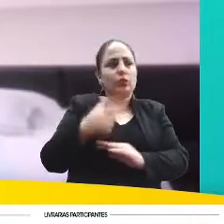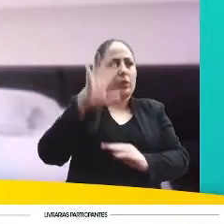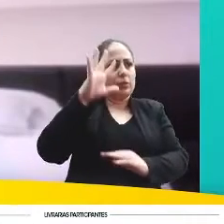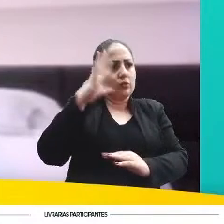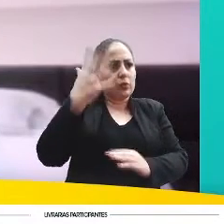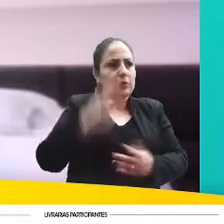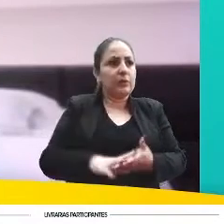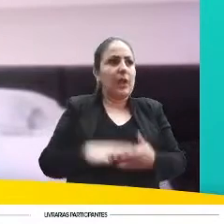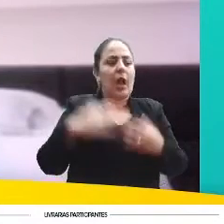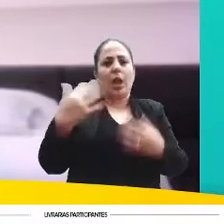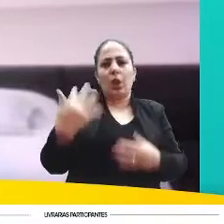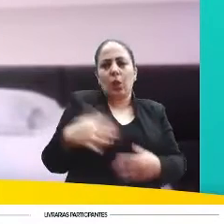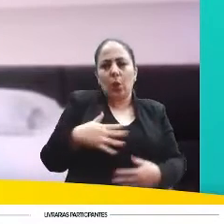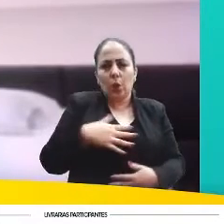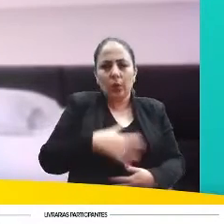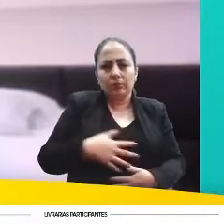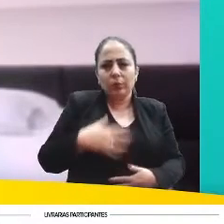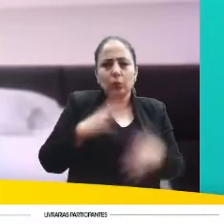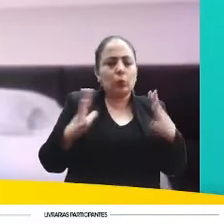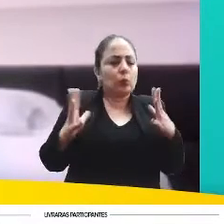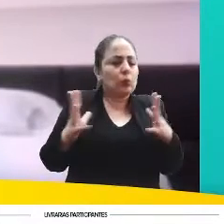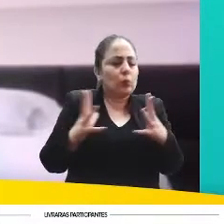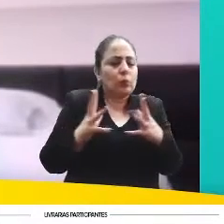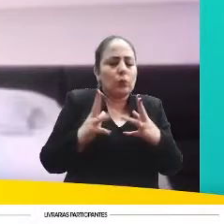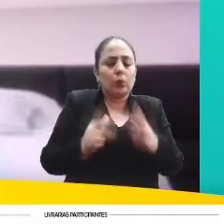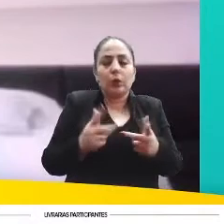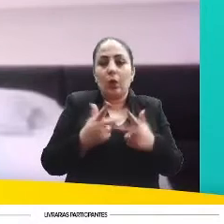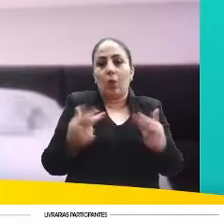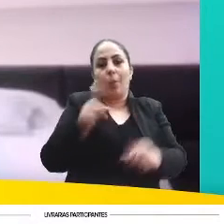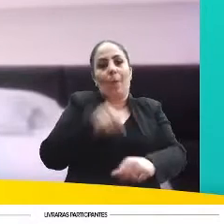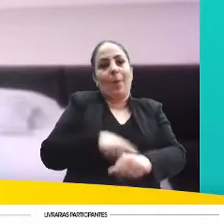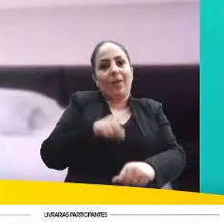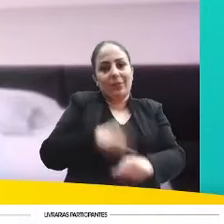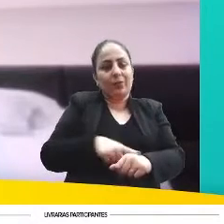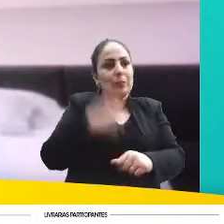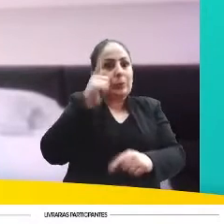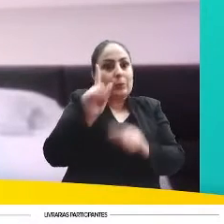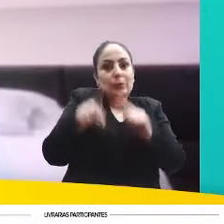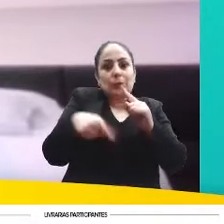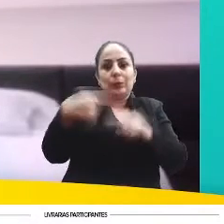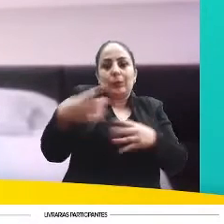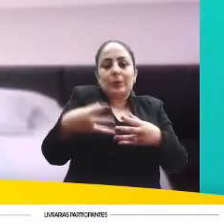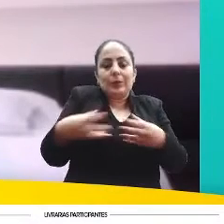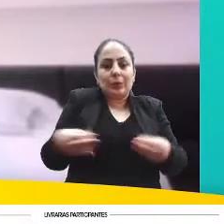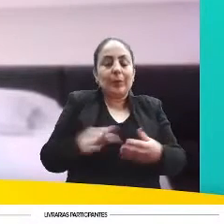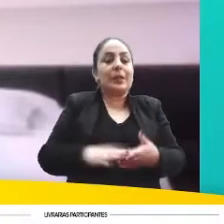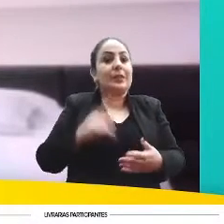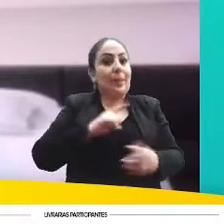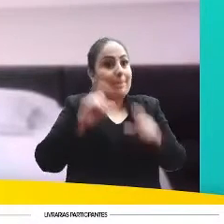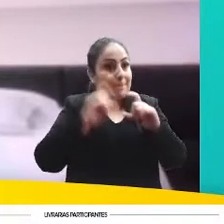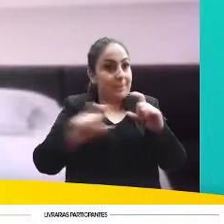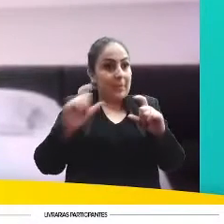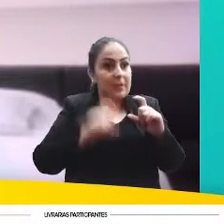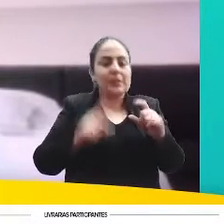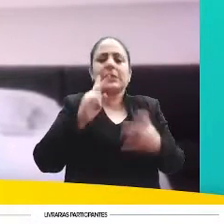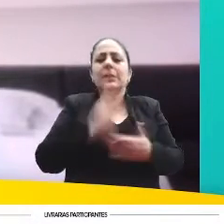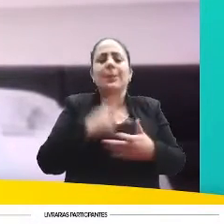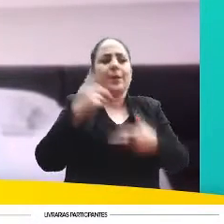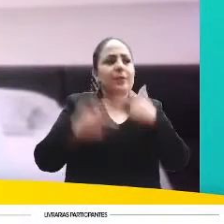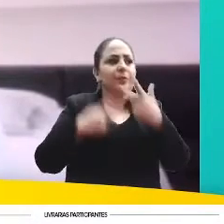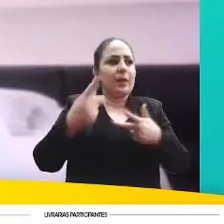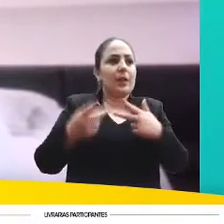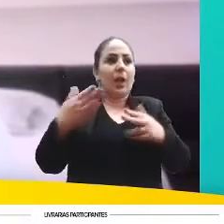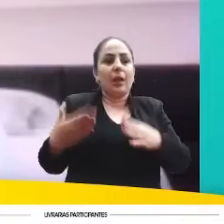solução, as dores gigantescas, tudo isso, em algum momento, superou. E aí ele tem uma frase que ele sempre dizia para